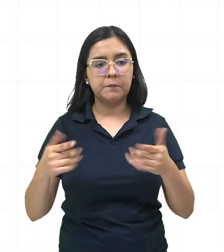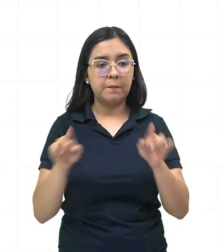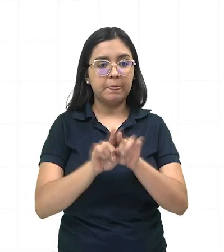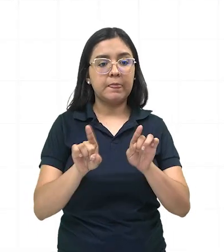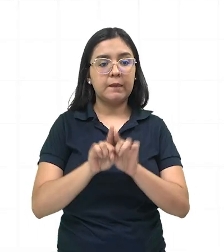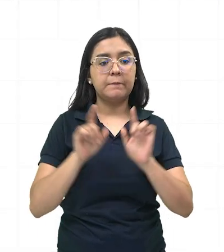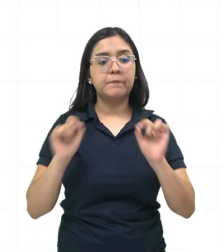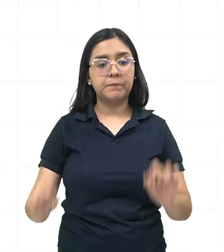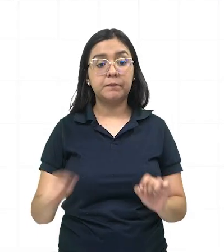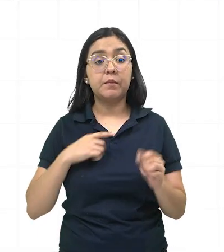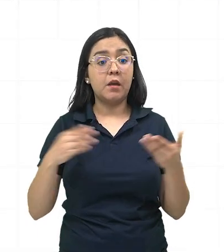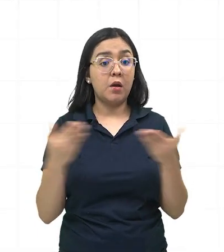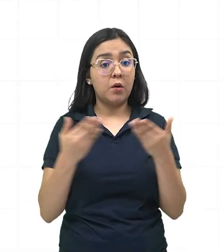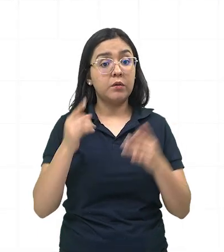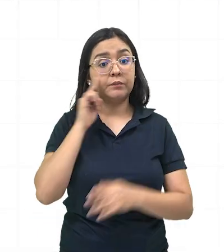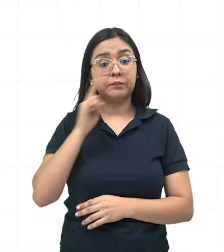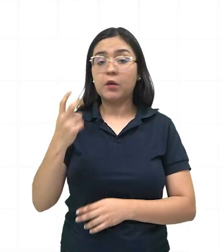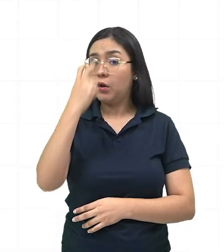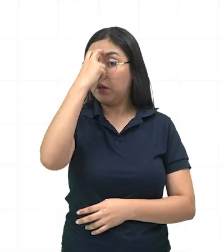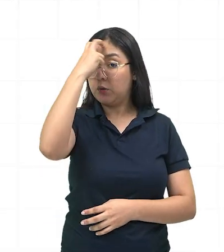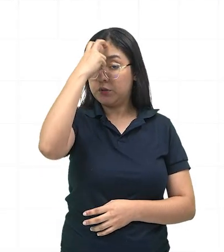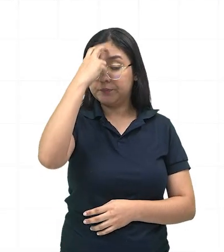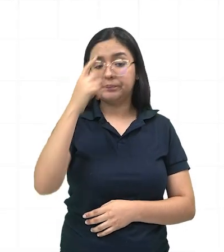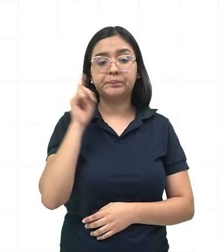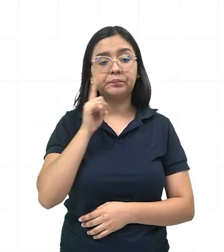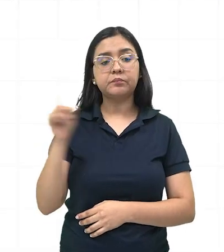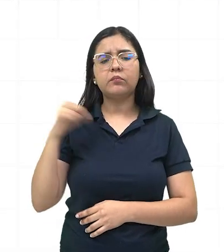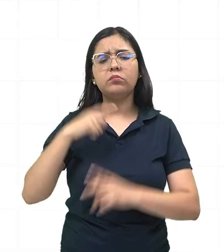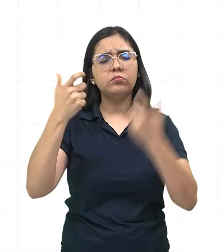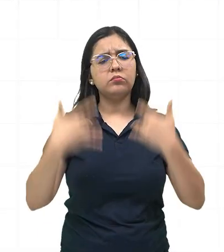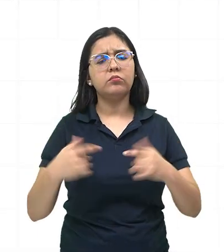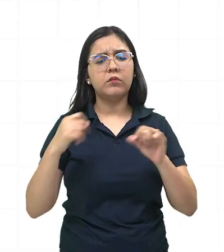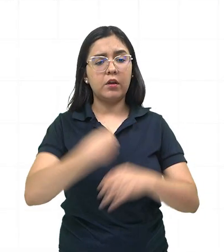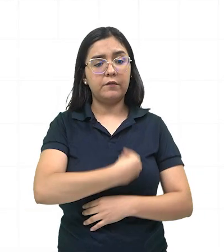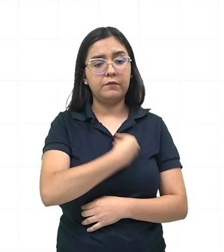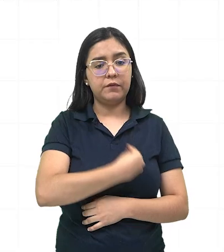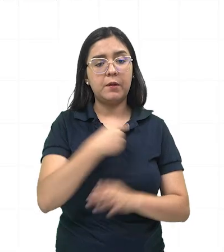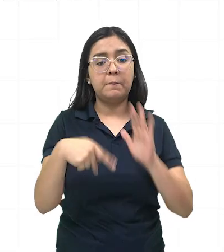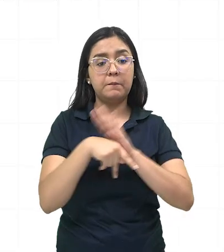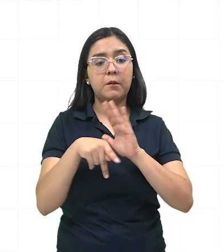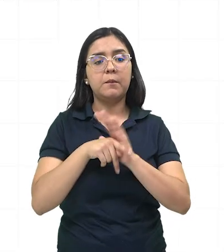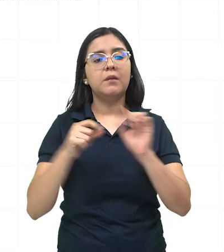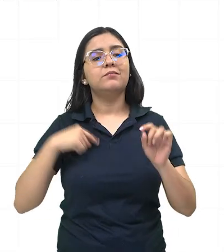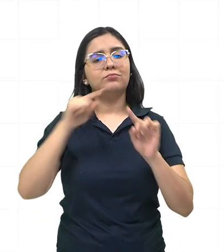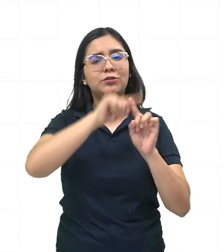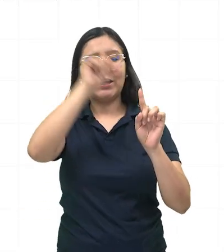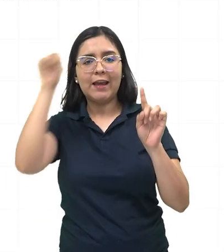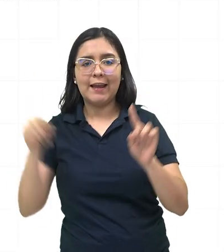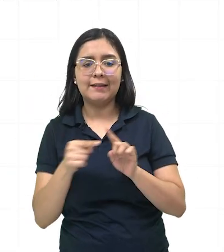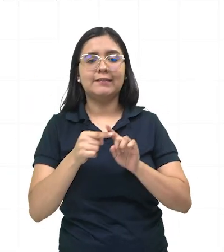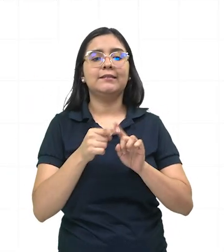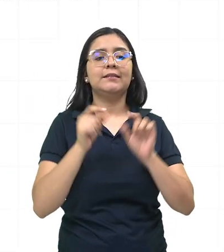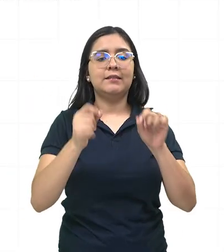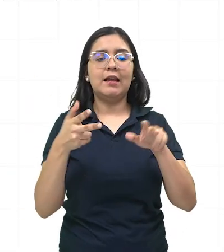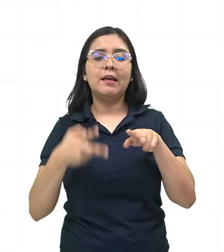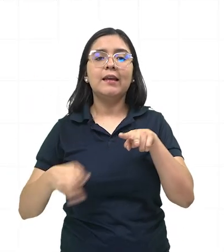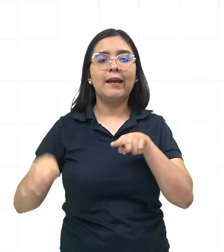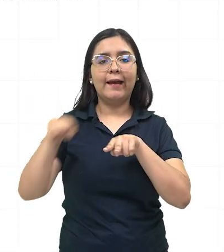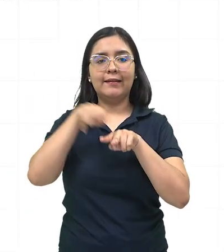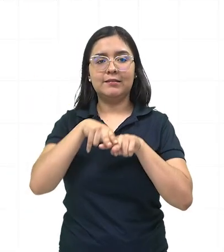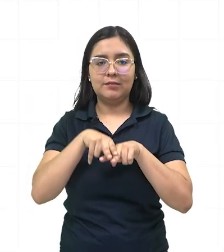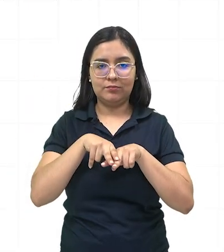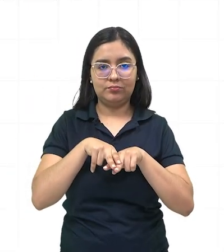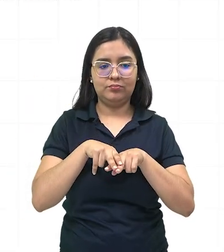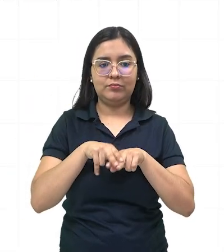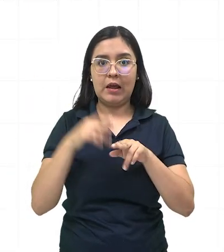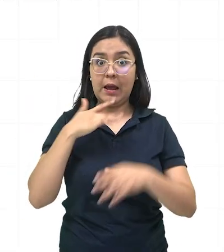nós também vamos ver o hinduísmo, que vai falar que a vida é parte de um ciclo de encarnação,